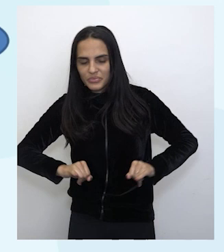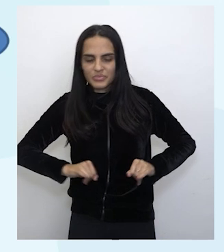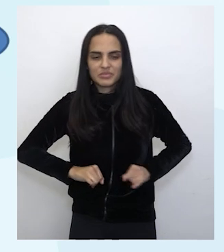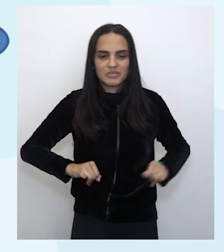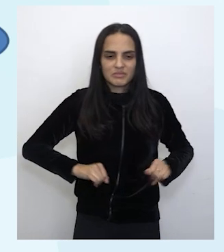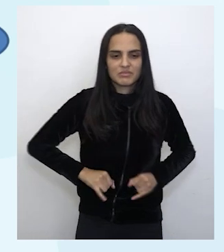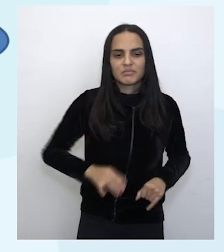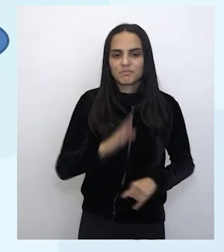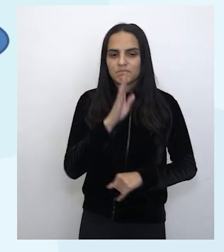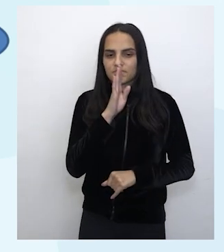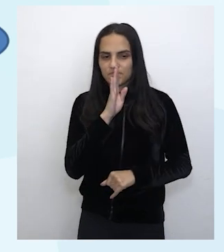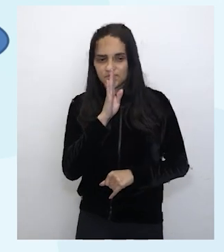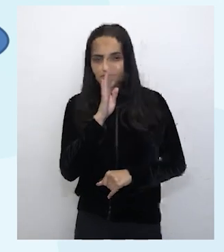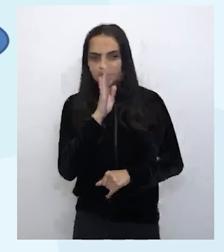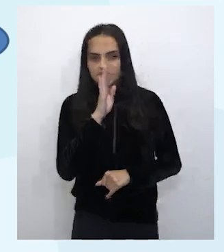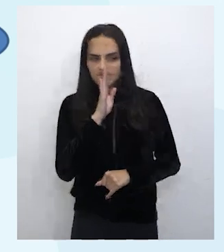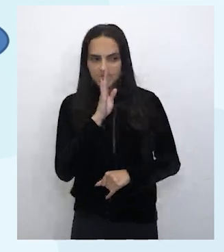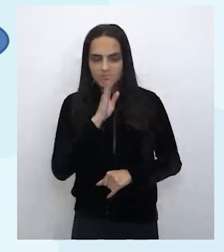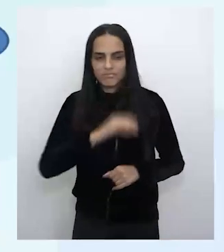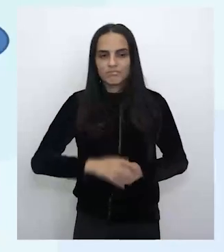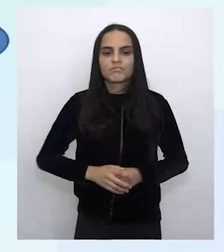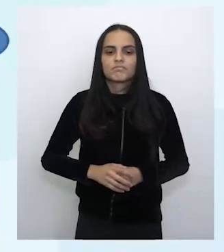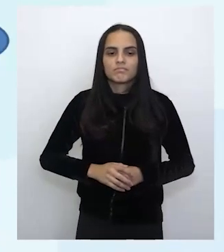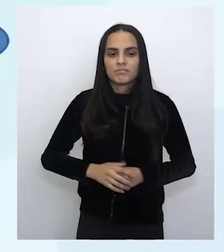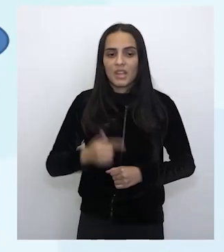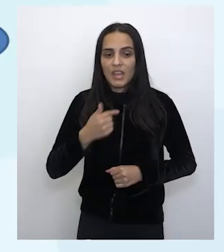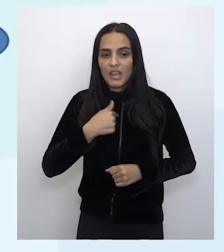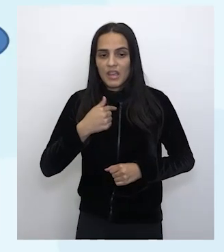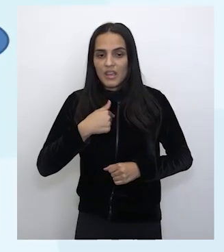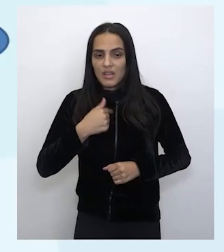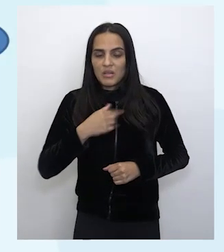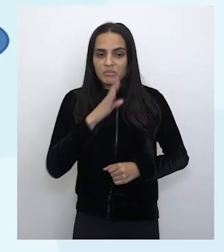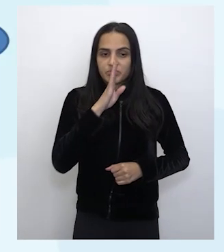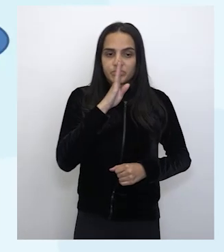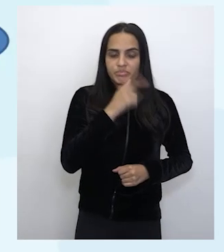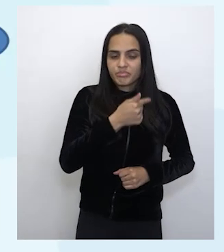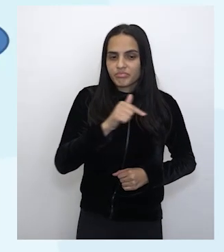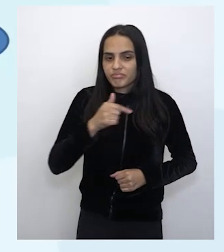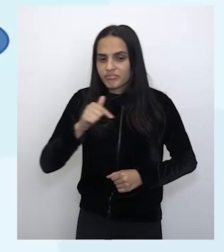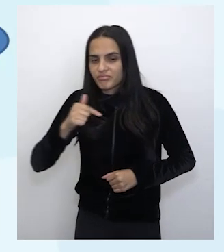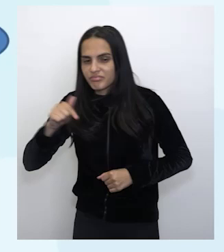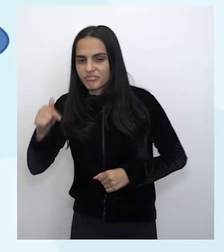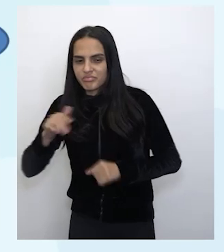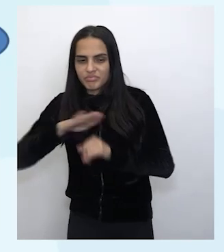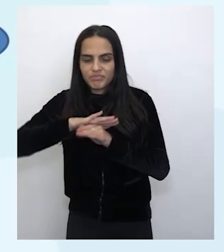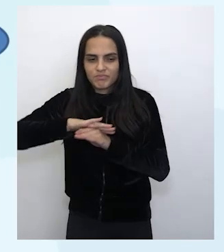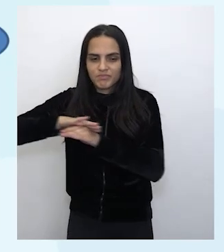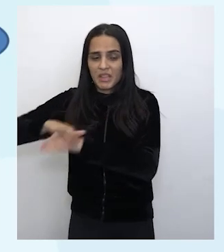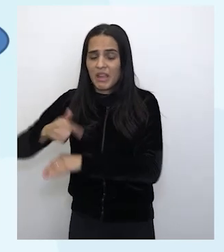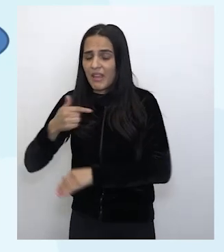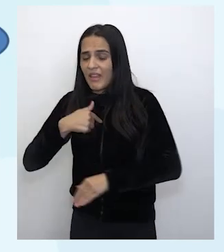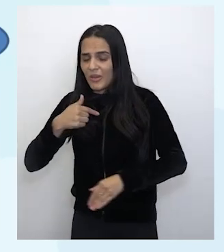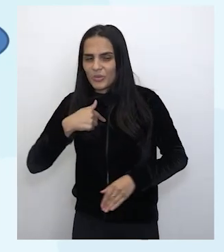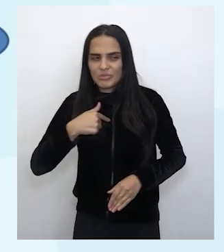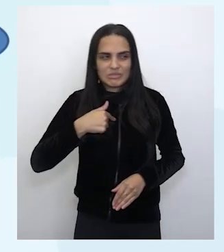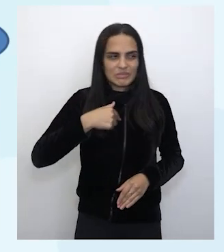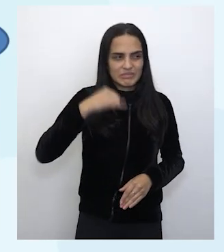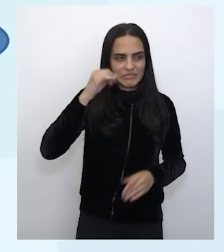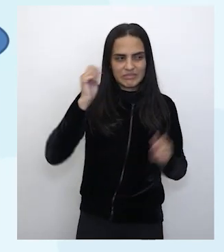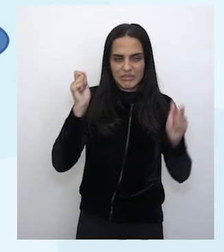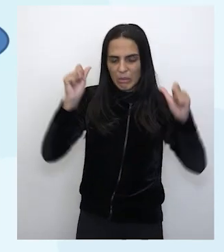e calado. E quando não tenho calado, tenho sido mais ridículo